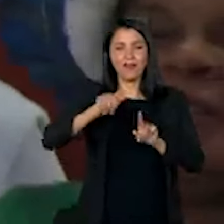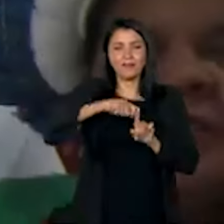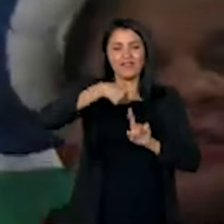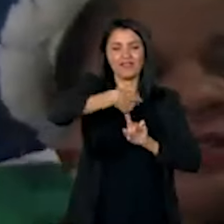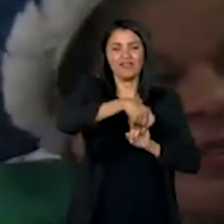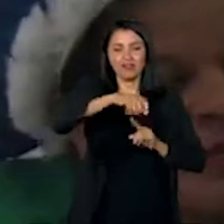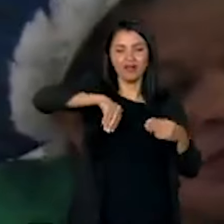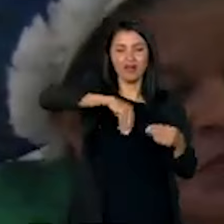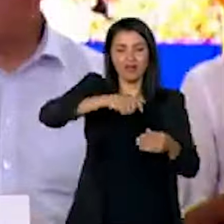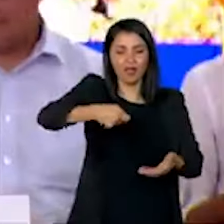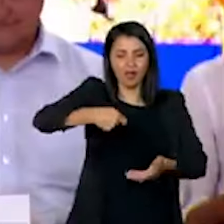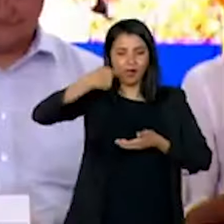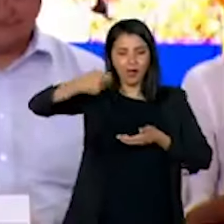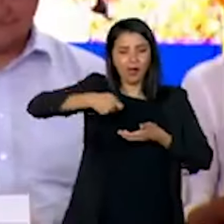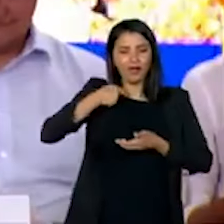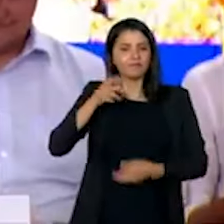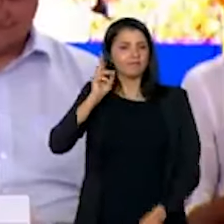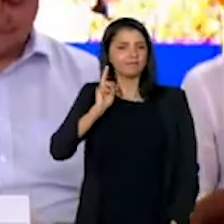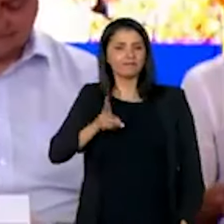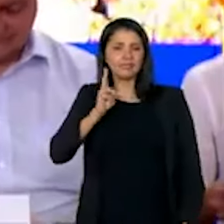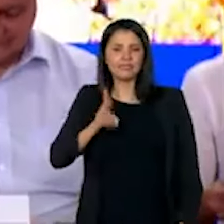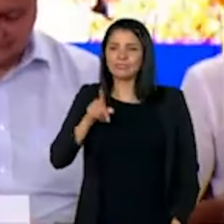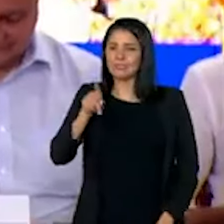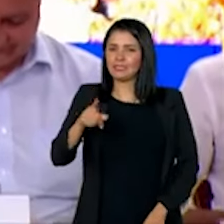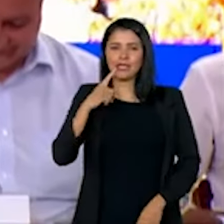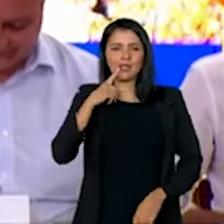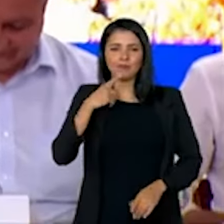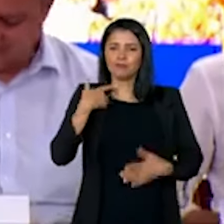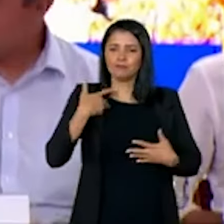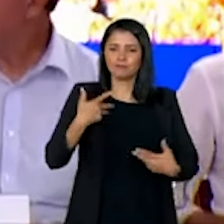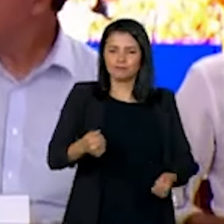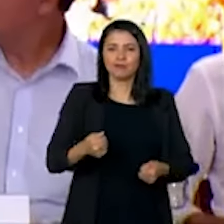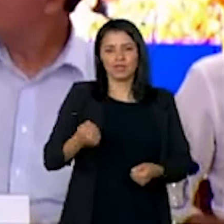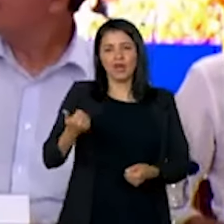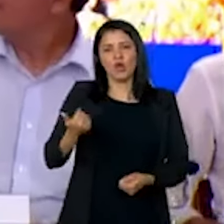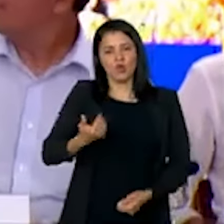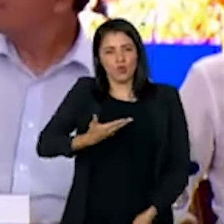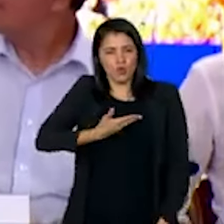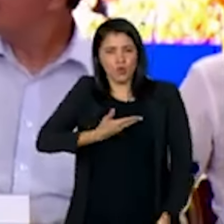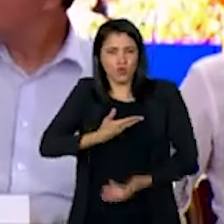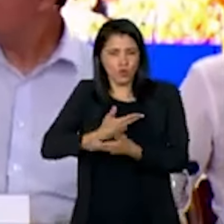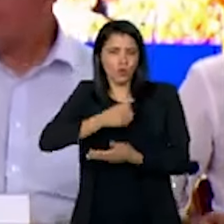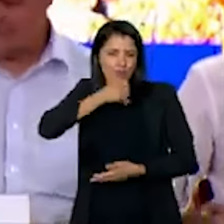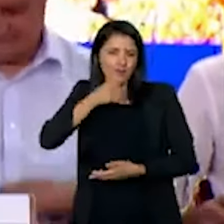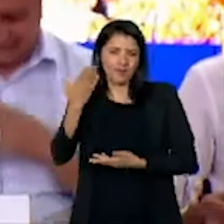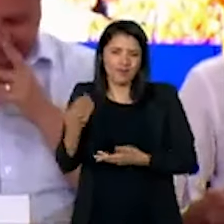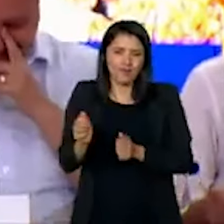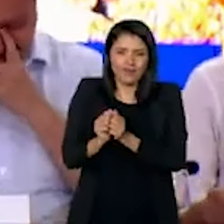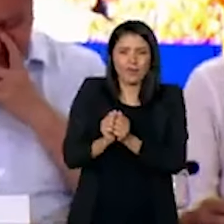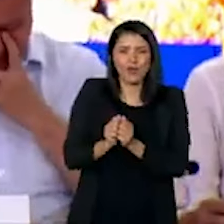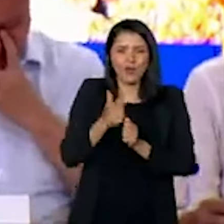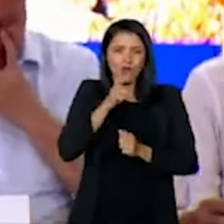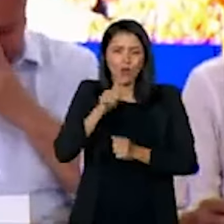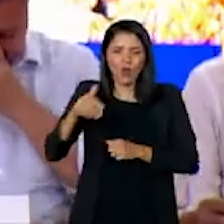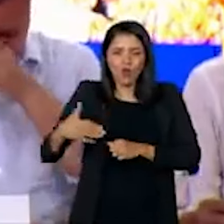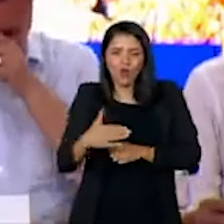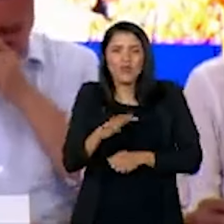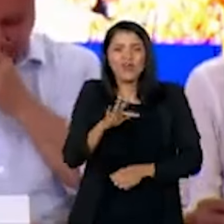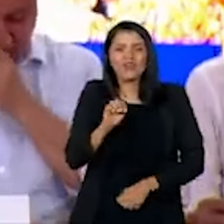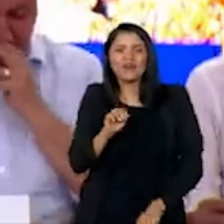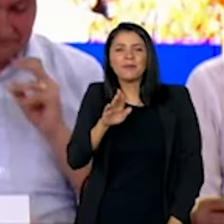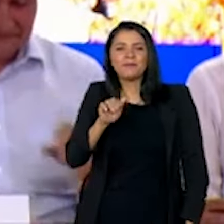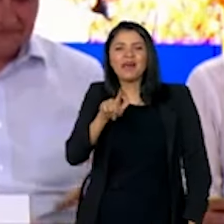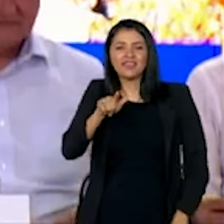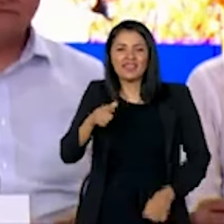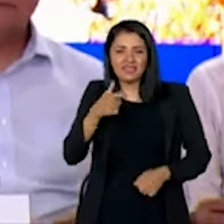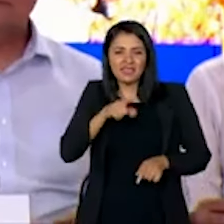nunca falhou em atender o velho companheiro dele com o tambaquizinho. E naquele